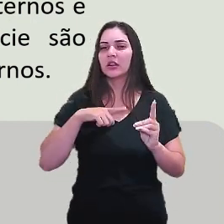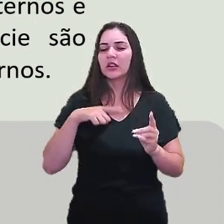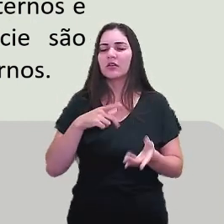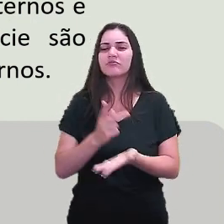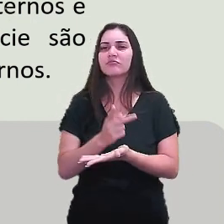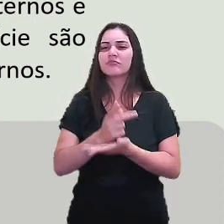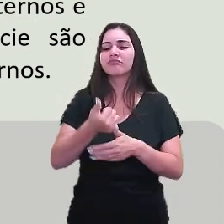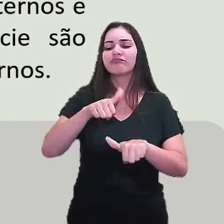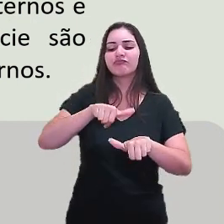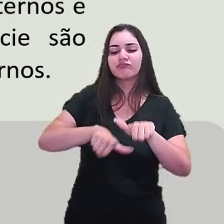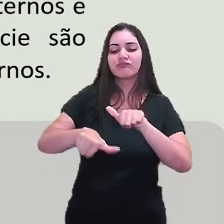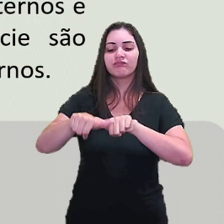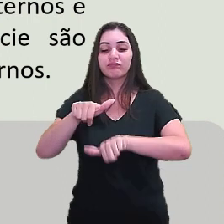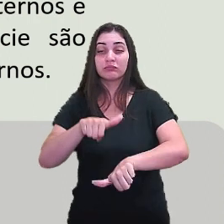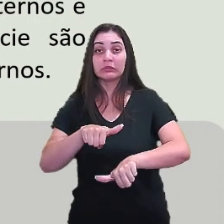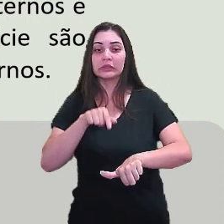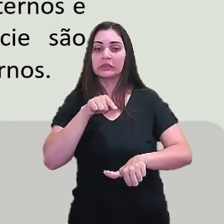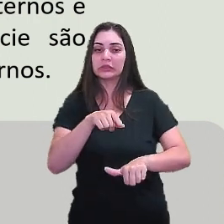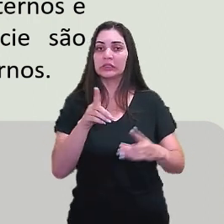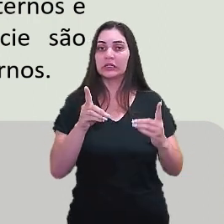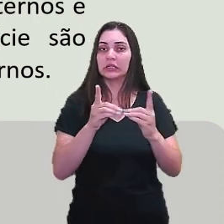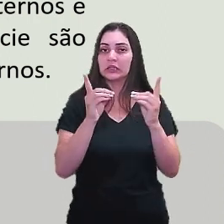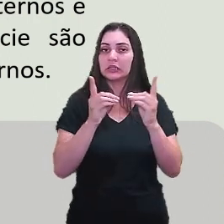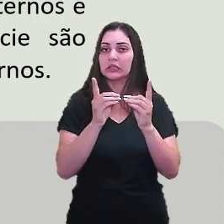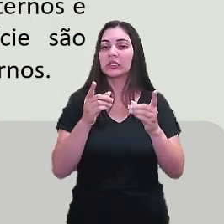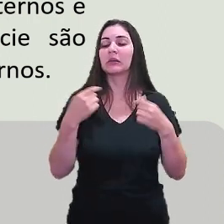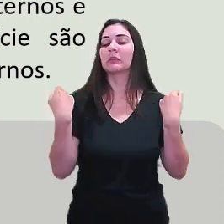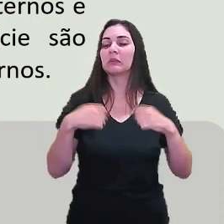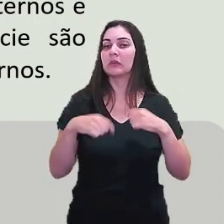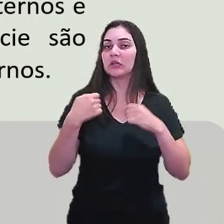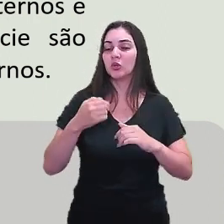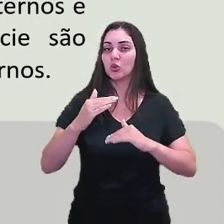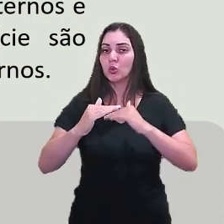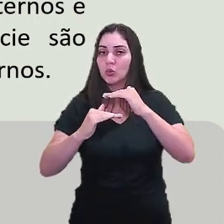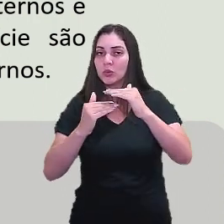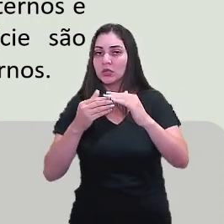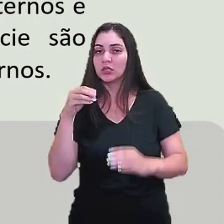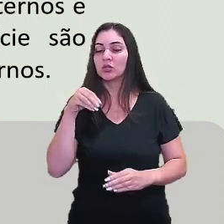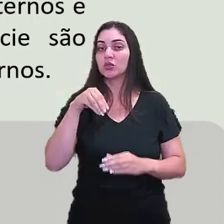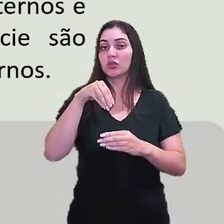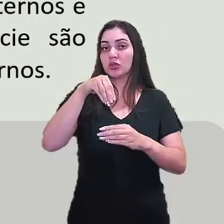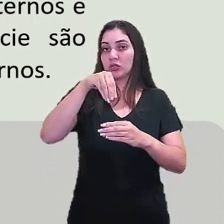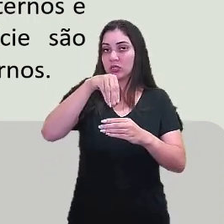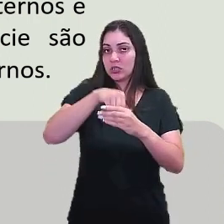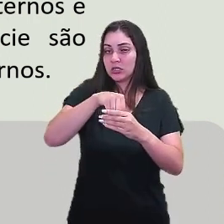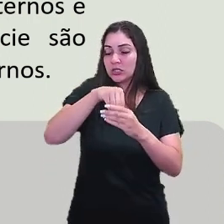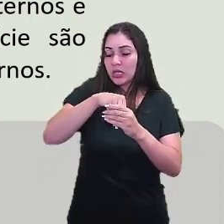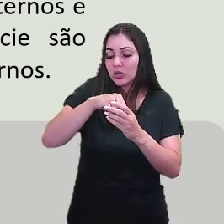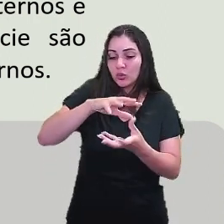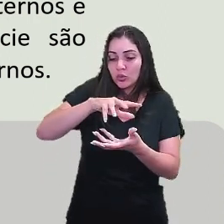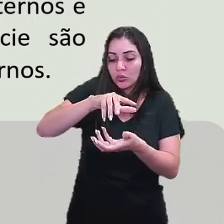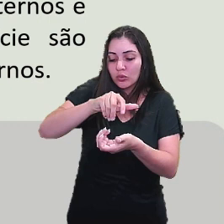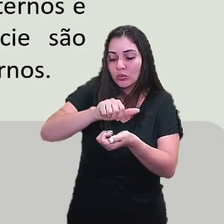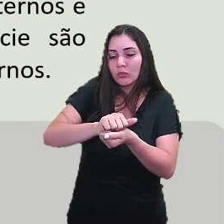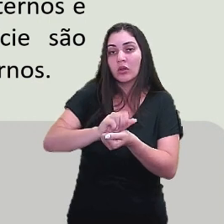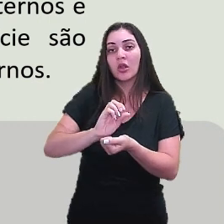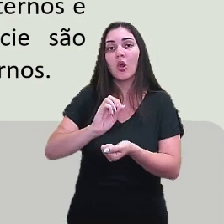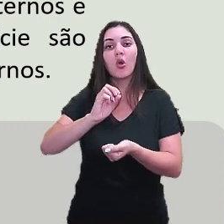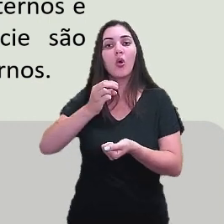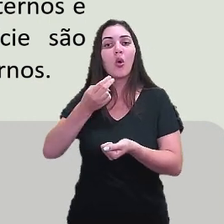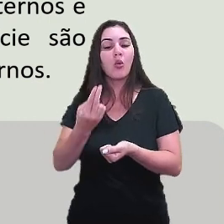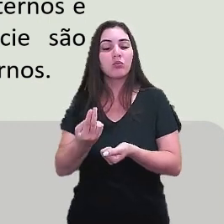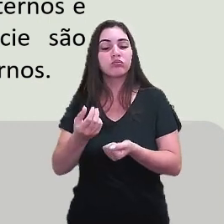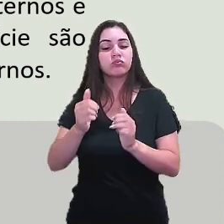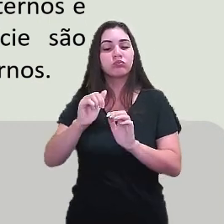transformação. Tal dinâmica deve-se aos processos internos, ou seja, que vem de dentro do planeta, ou